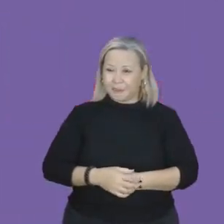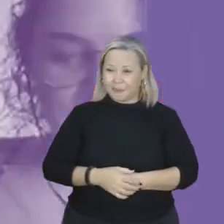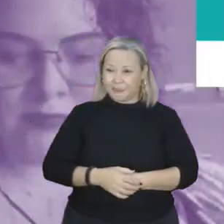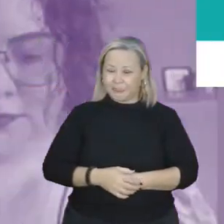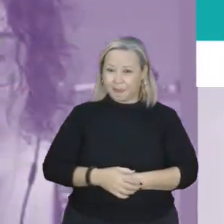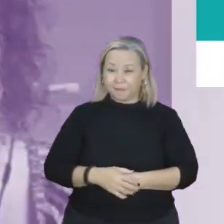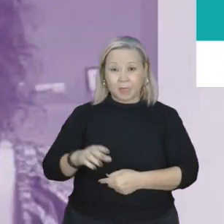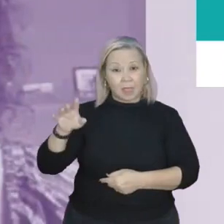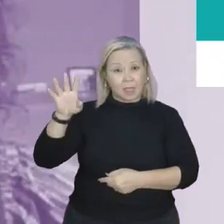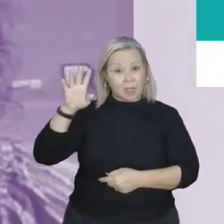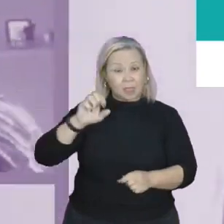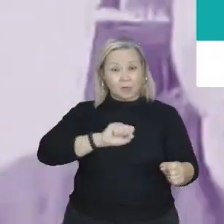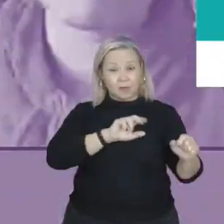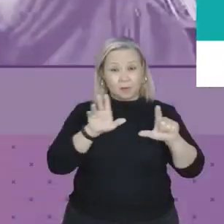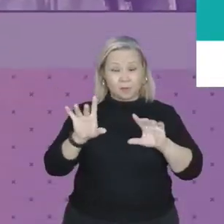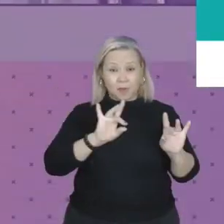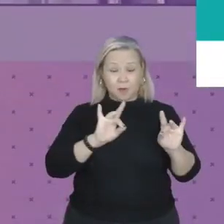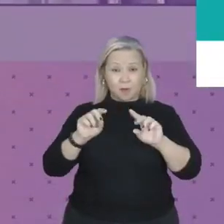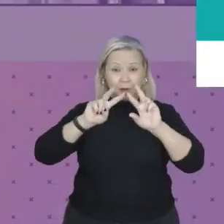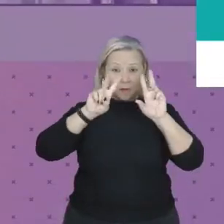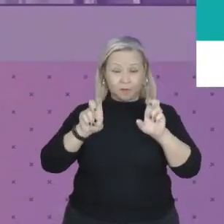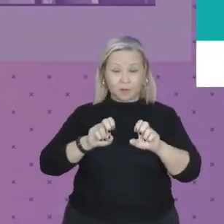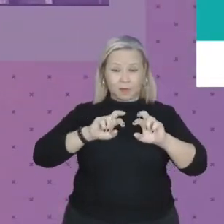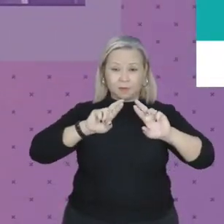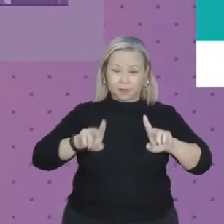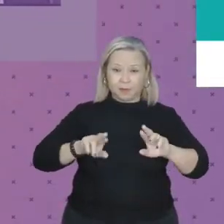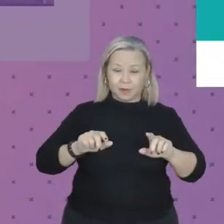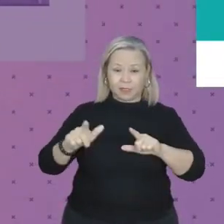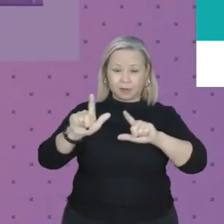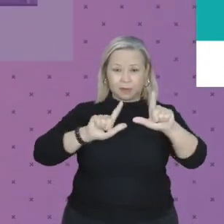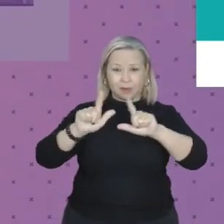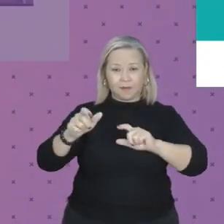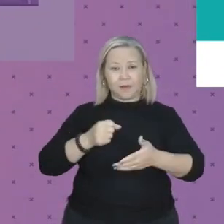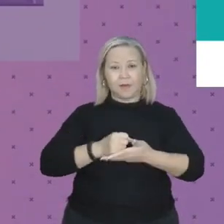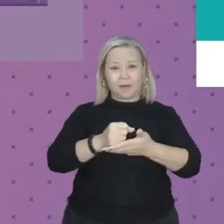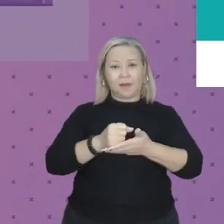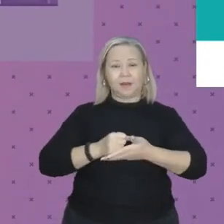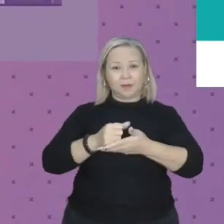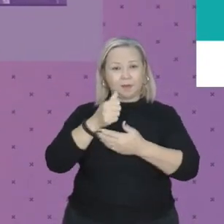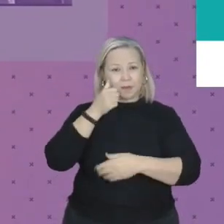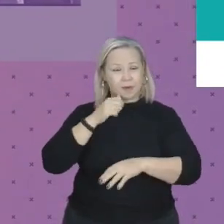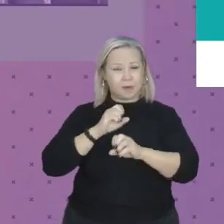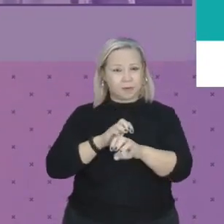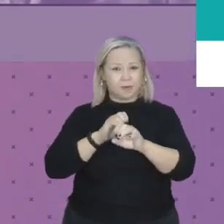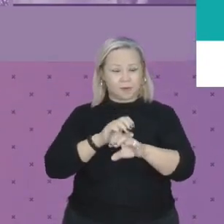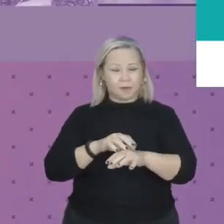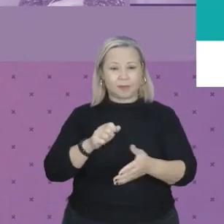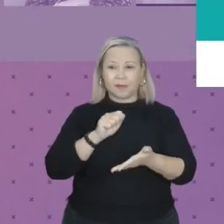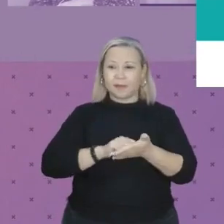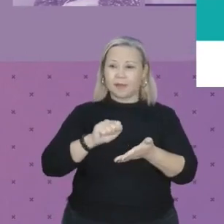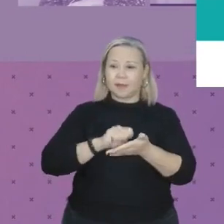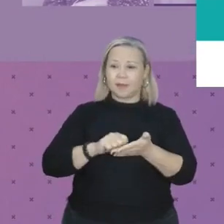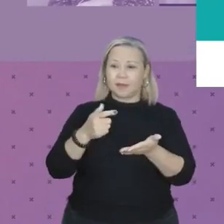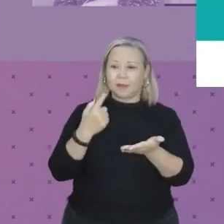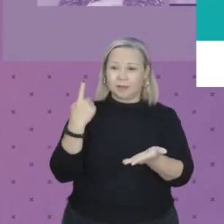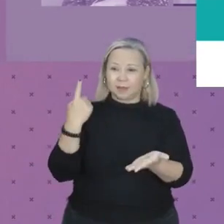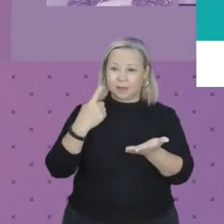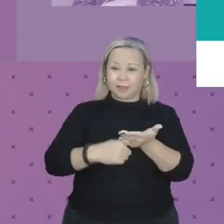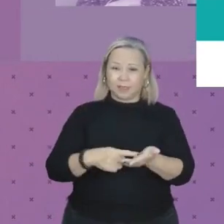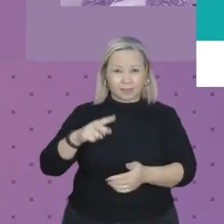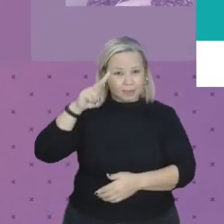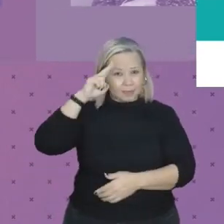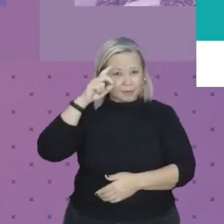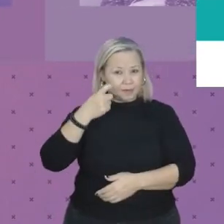Toda semana você acompanha um tema diferente no TV Elas por Elas Formação. Anote na sua agenda, de segunda a sexta-feira,